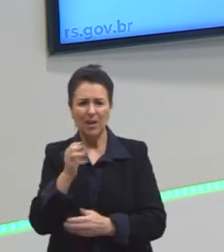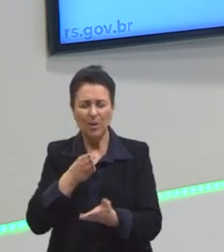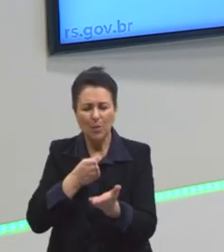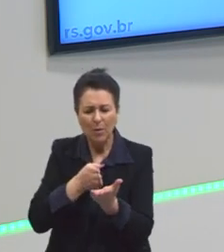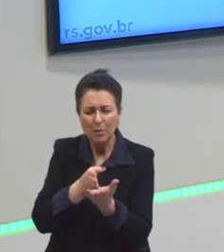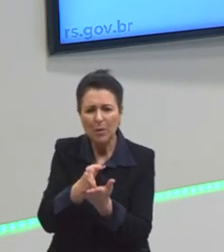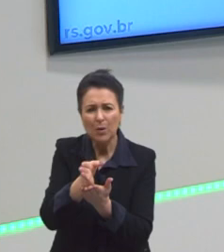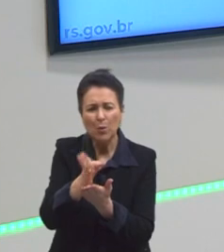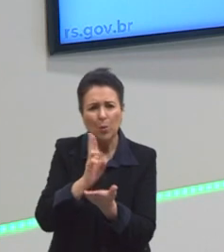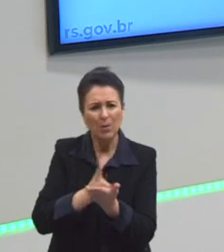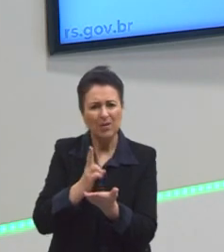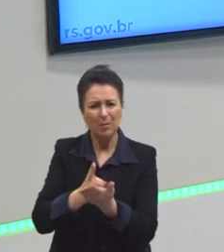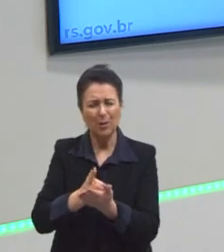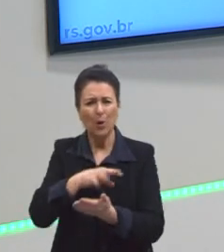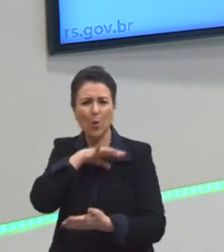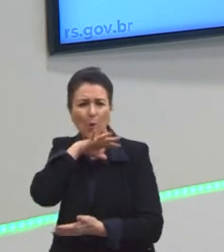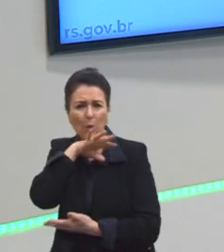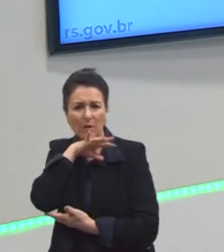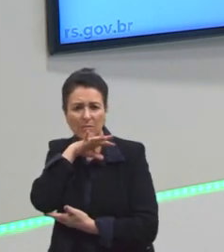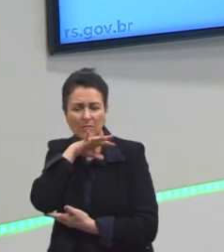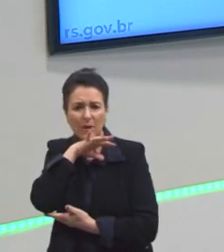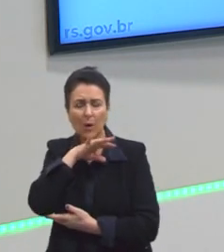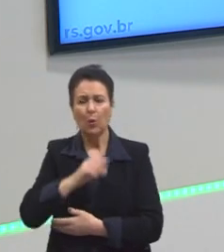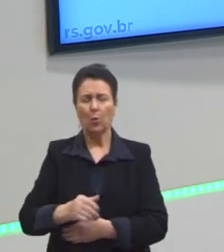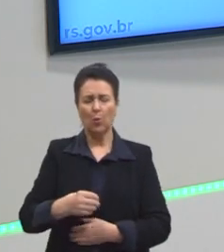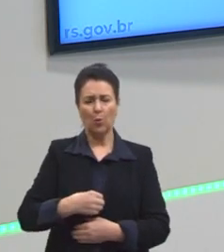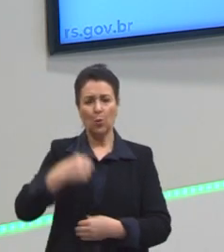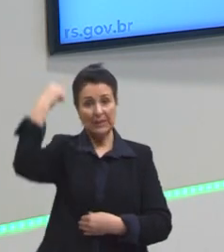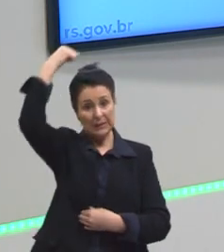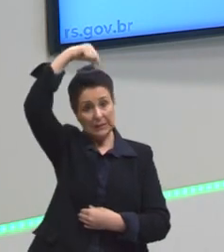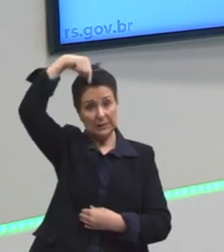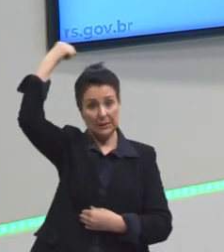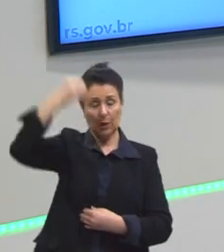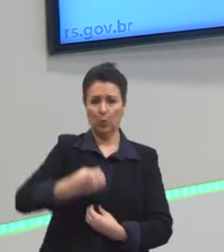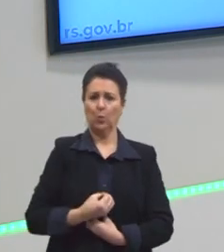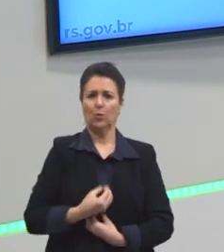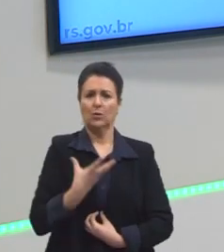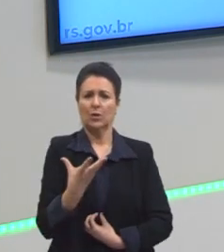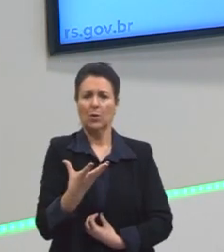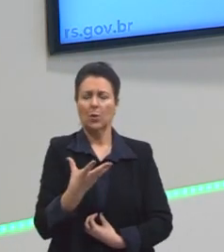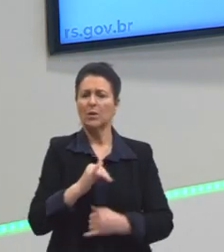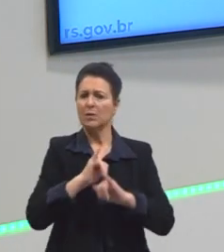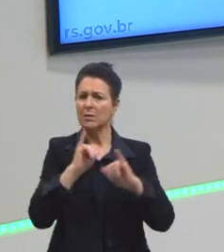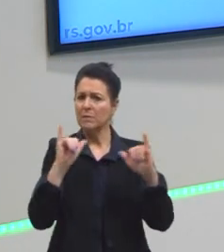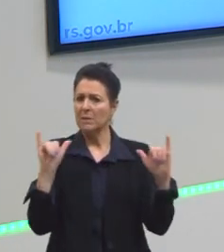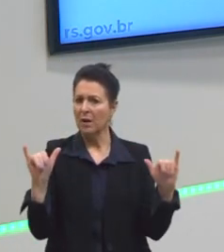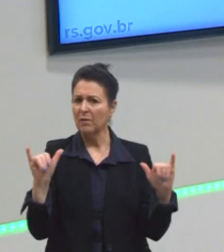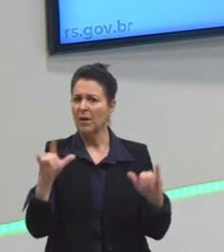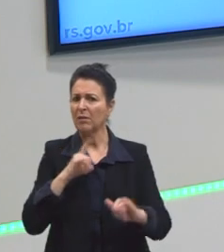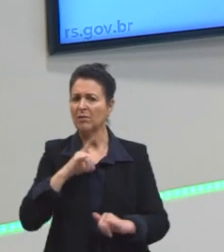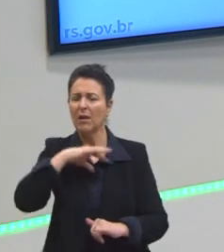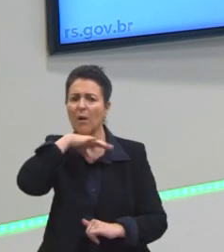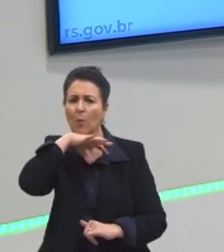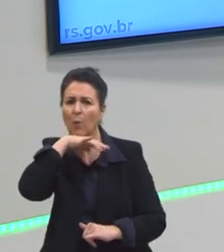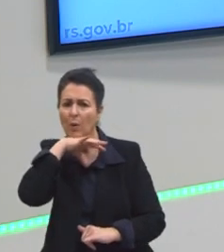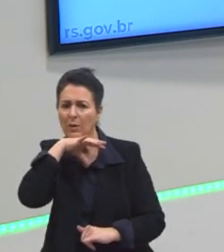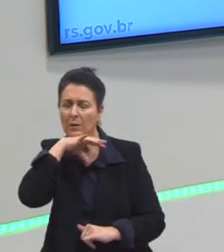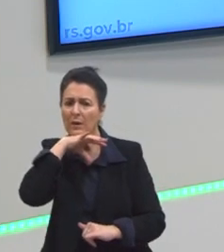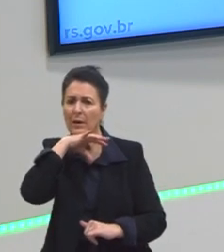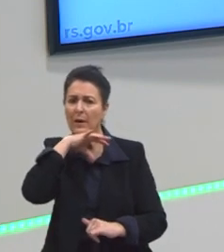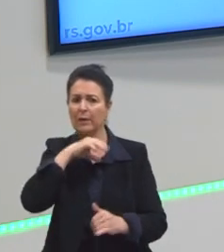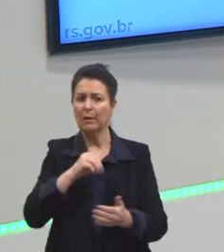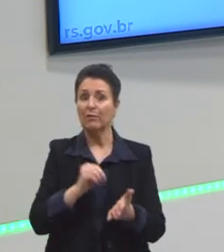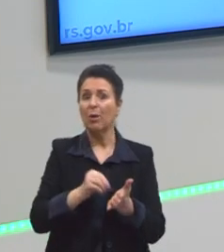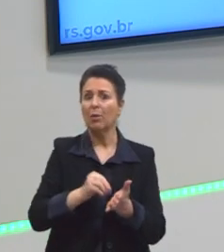Santo Agostinho tinha muito essa esse problema com o mal lembro e sempre que o mal no Santo Agostinho o mal não existe é a ausência